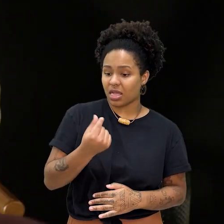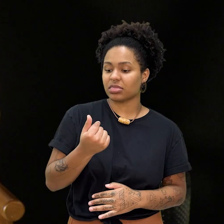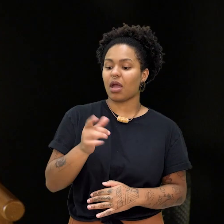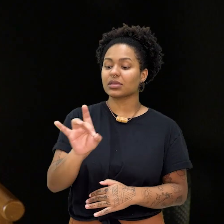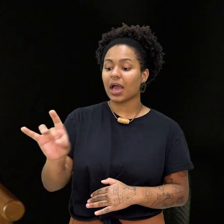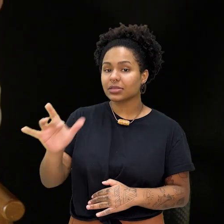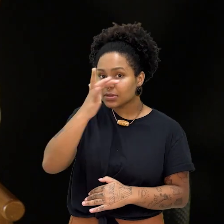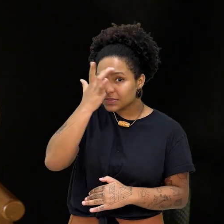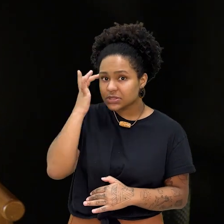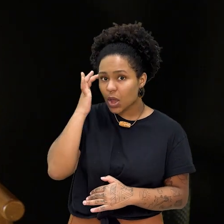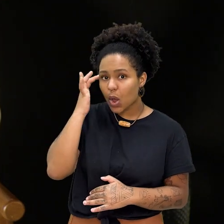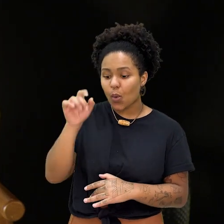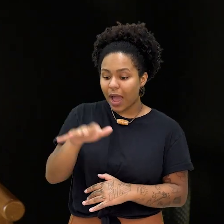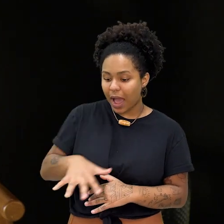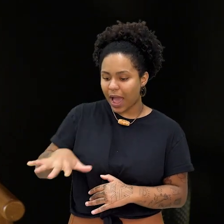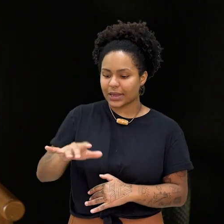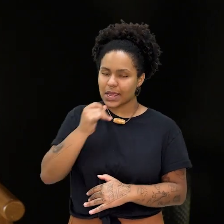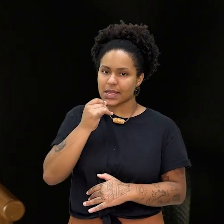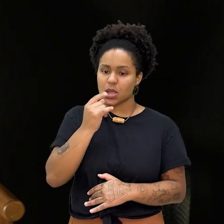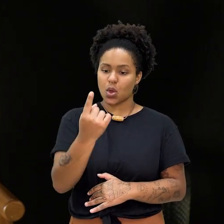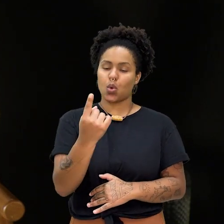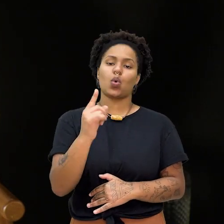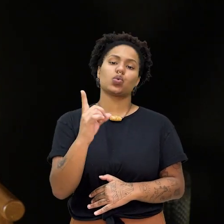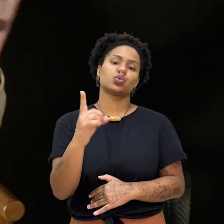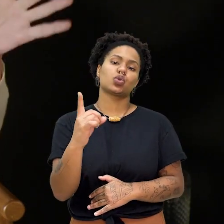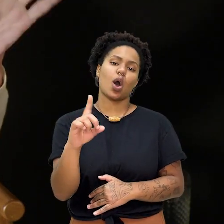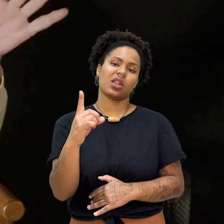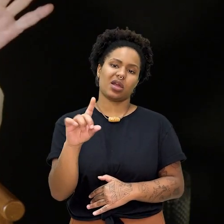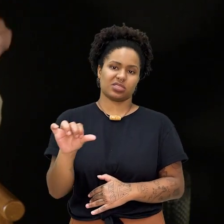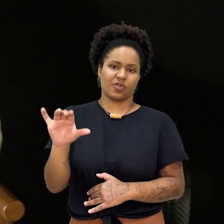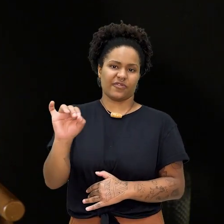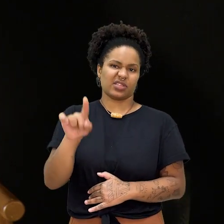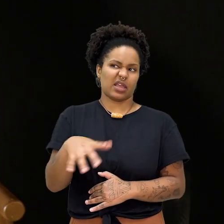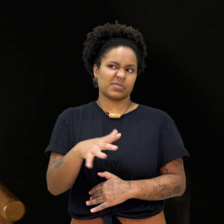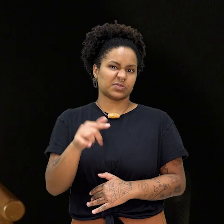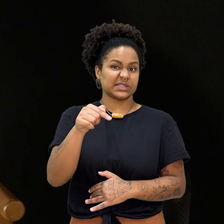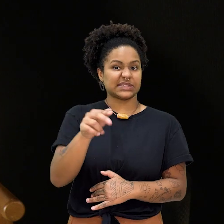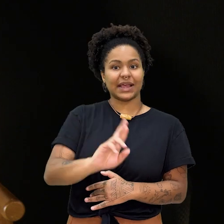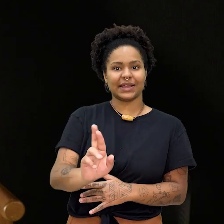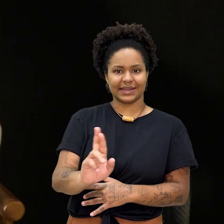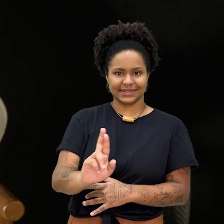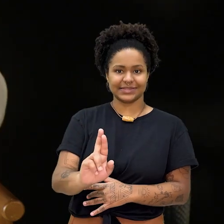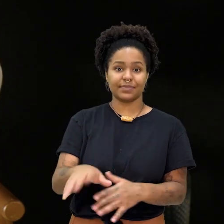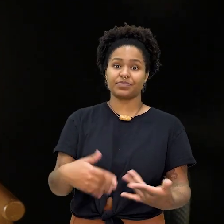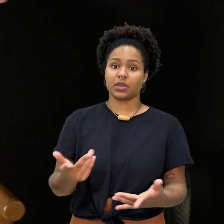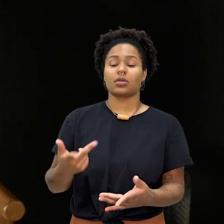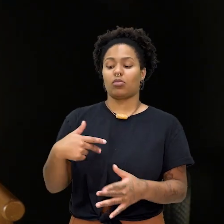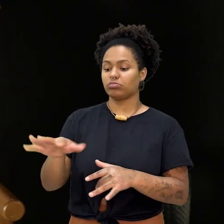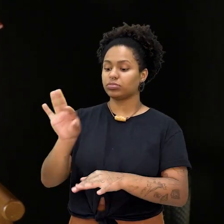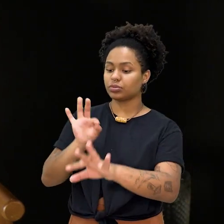per capita diária menor do que $1,90, que seria mais ou menos uns R$7. Então,